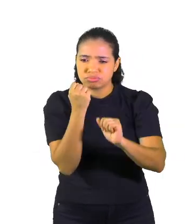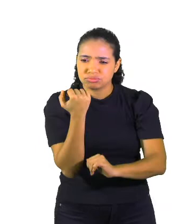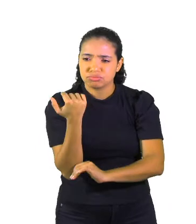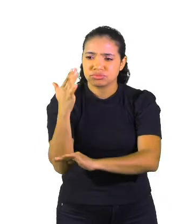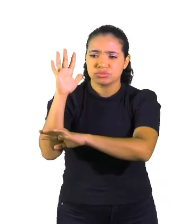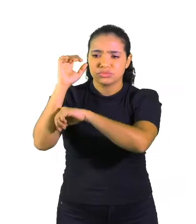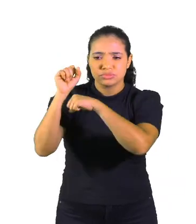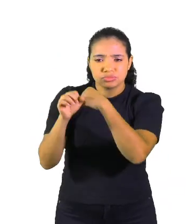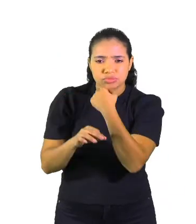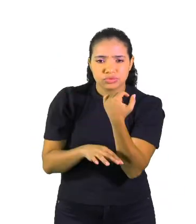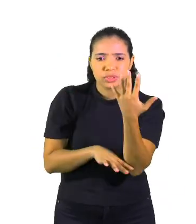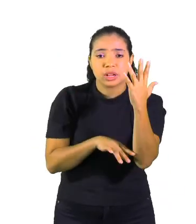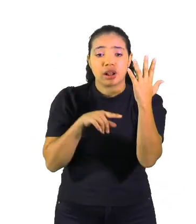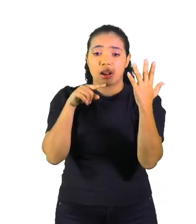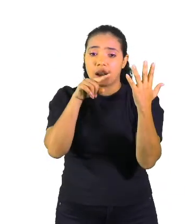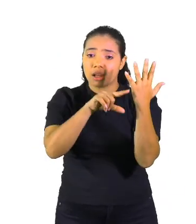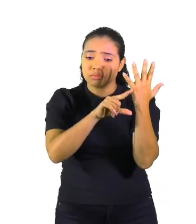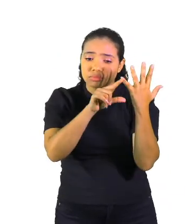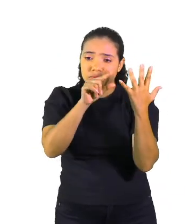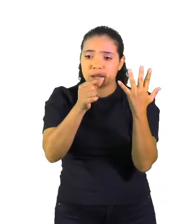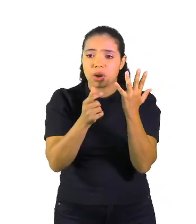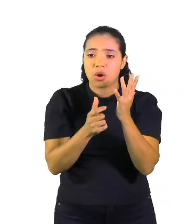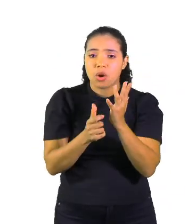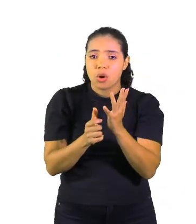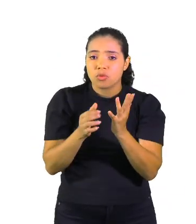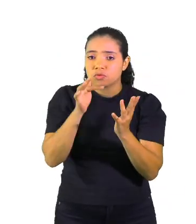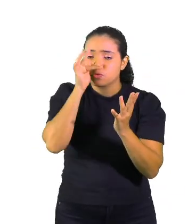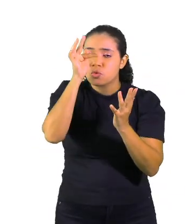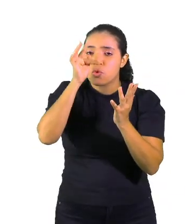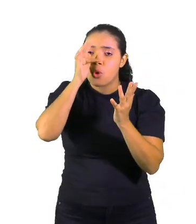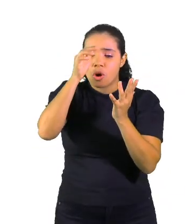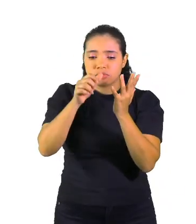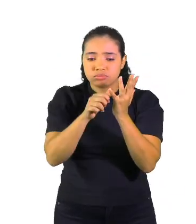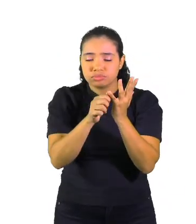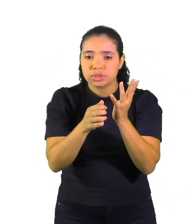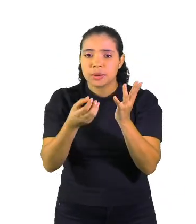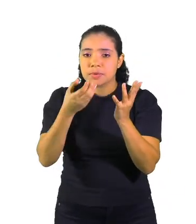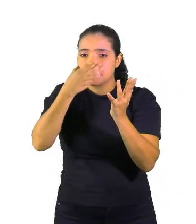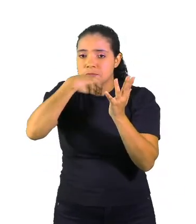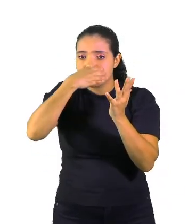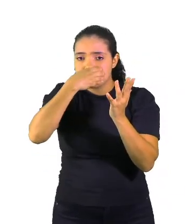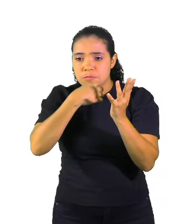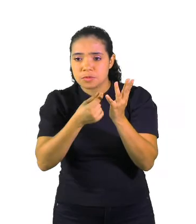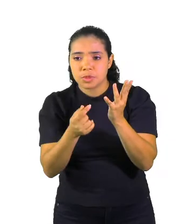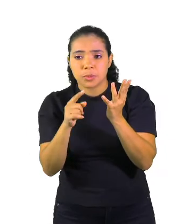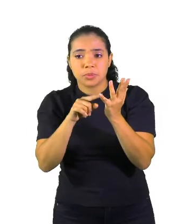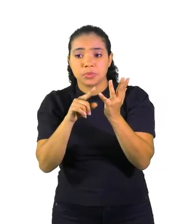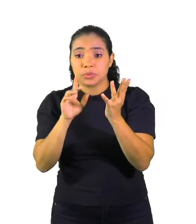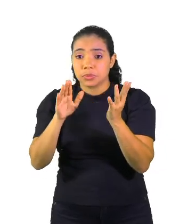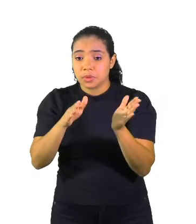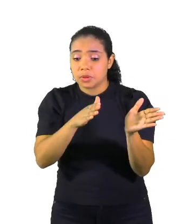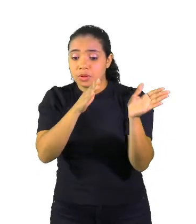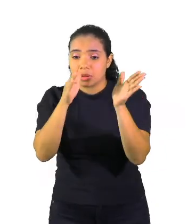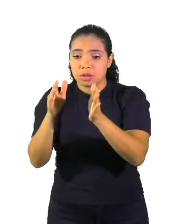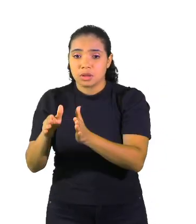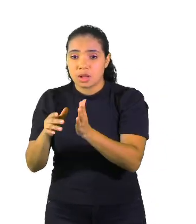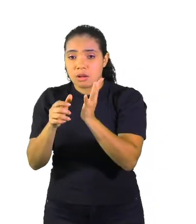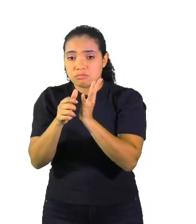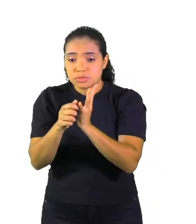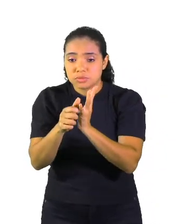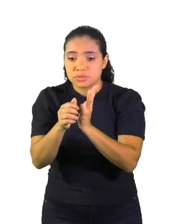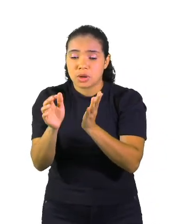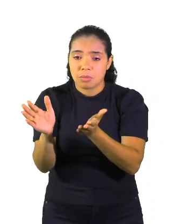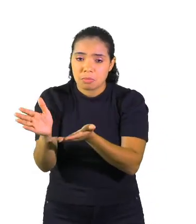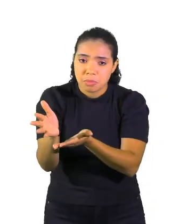frondosas, saem os frutos, as flores e os frutos. Na outra imagem você já tem o fruto pronto para